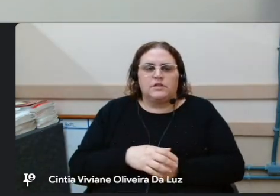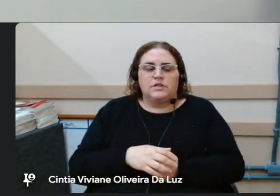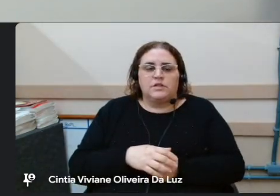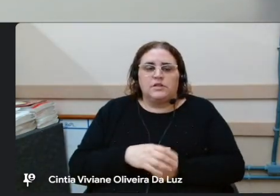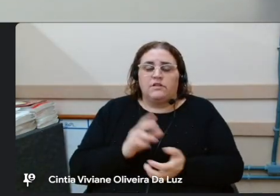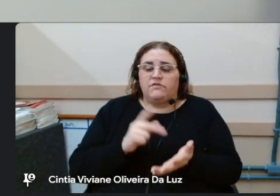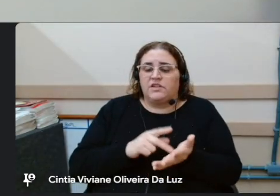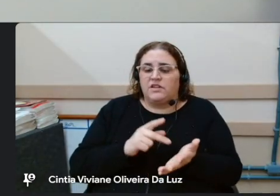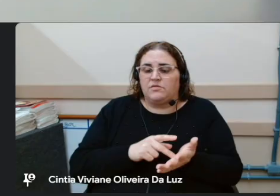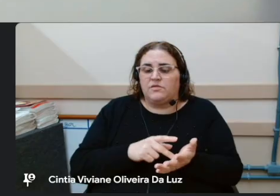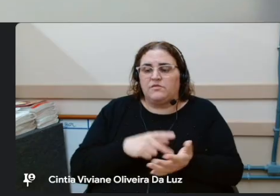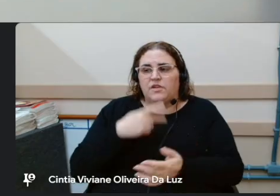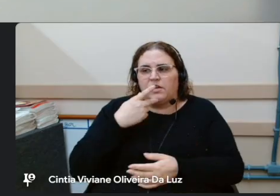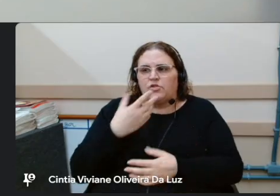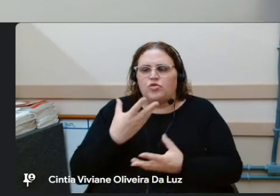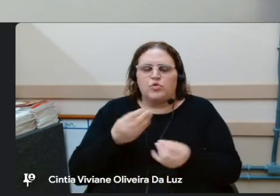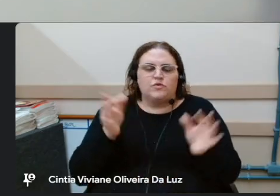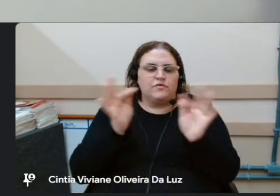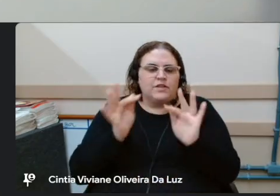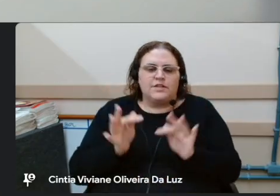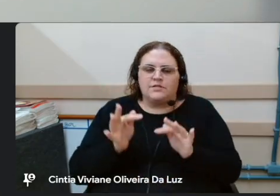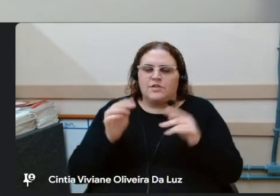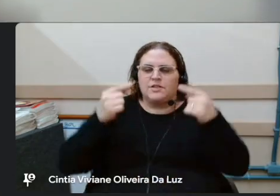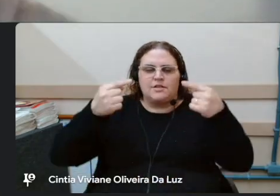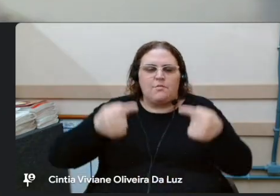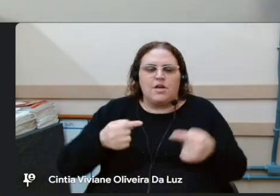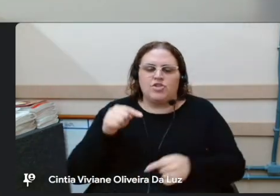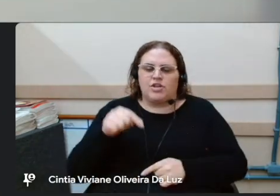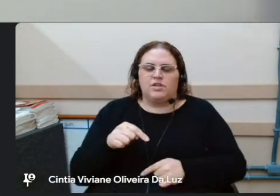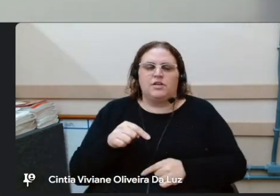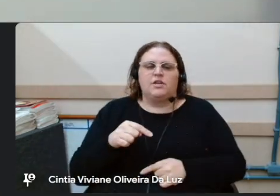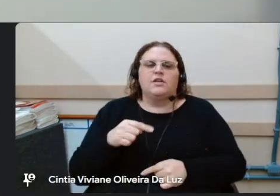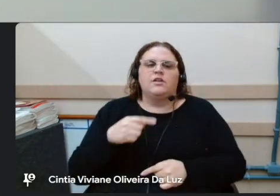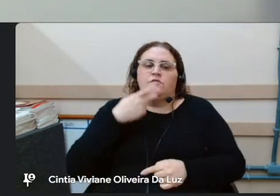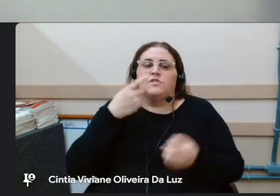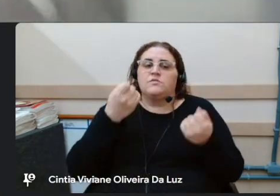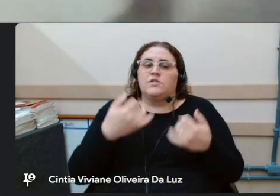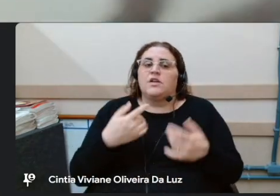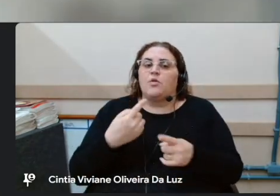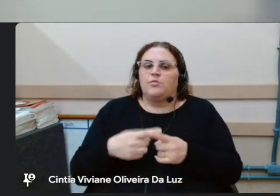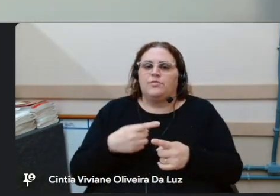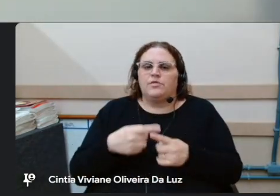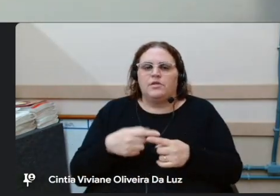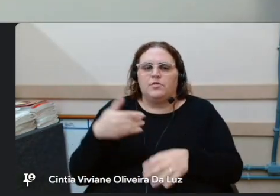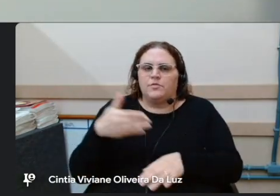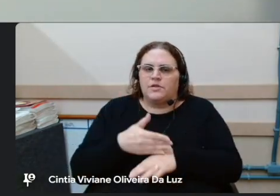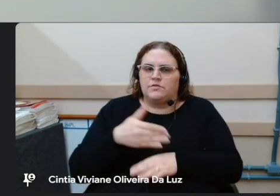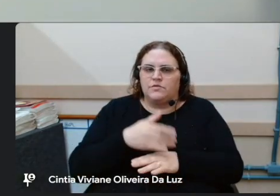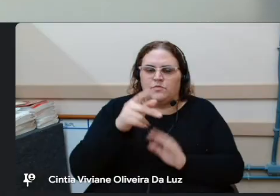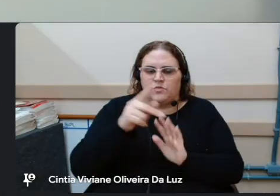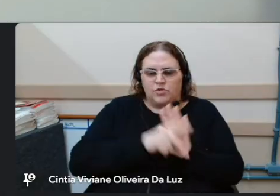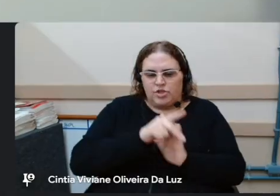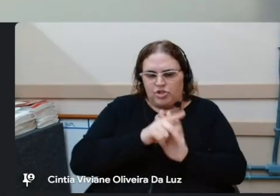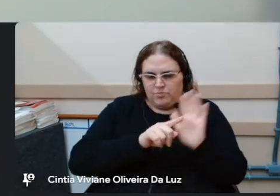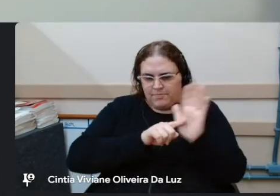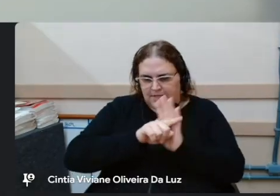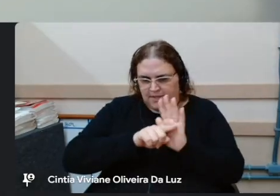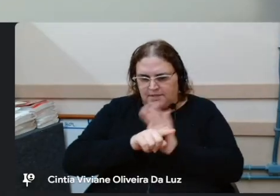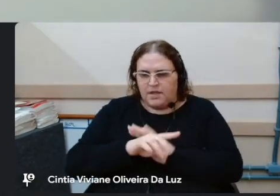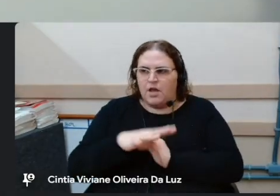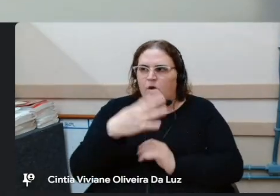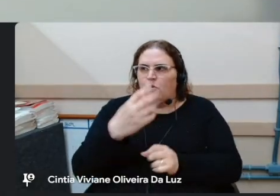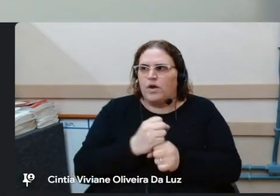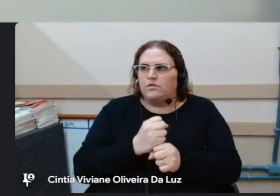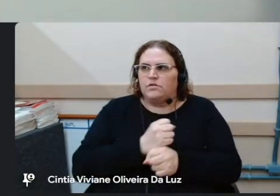eh e na verdade eu vim para dizer que eu tô muito feliz com esse debate aqui por qu vou explicar eu participo de um